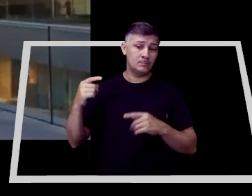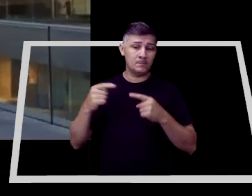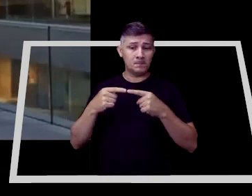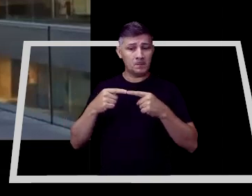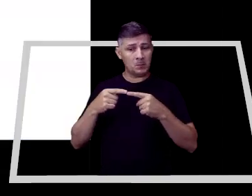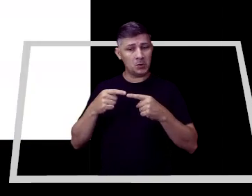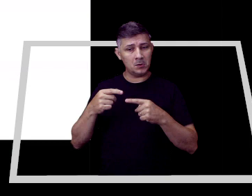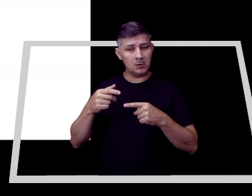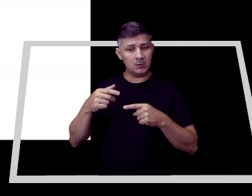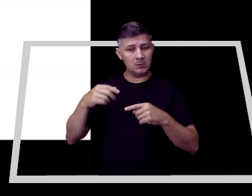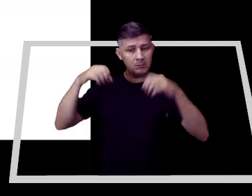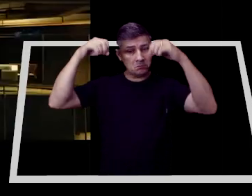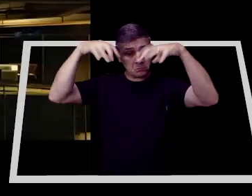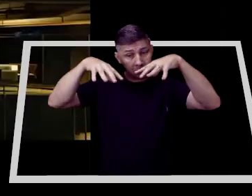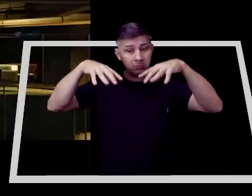lanterna